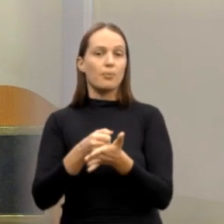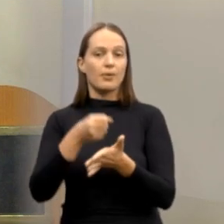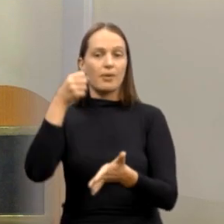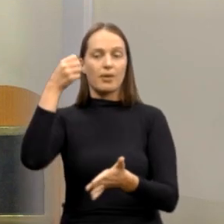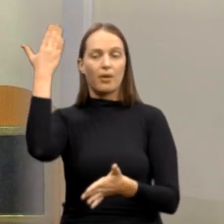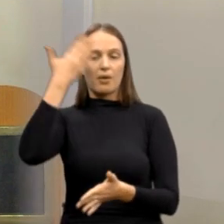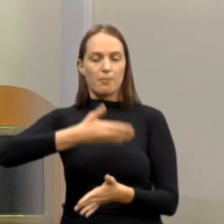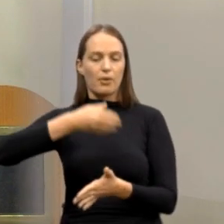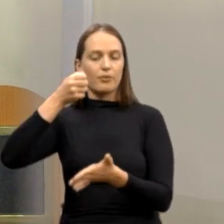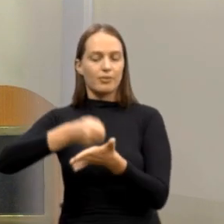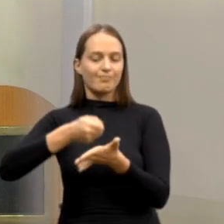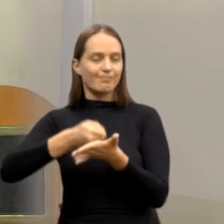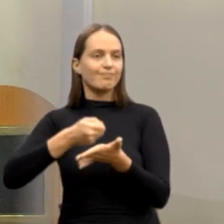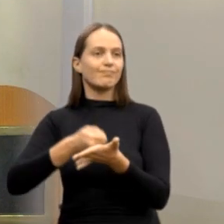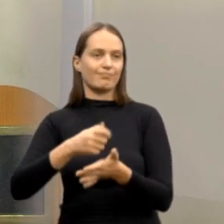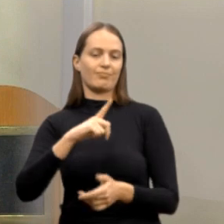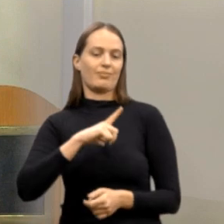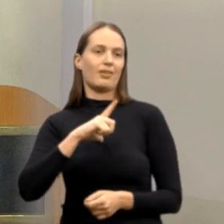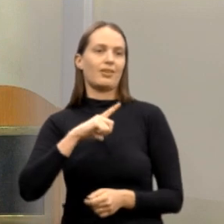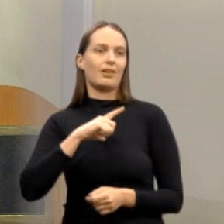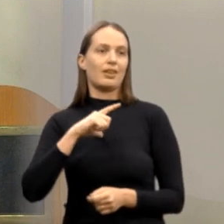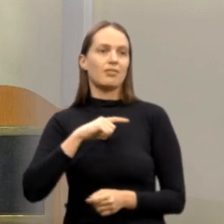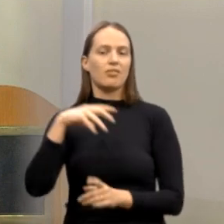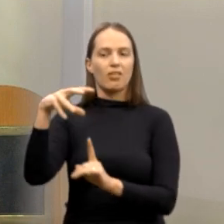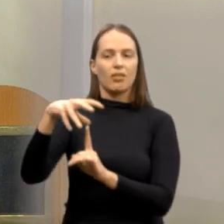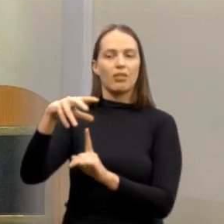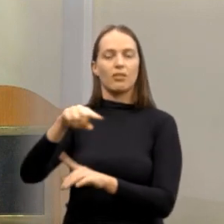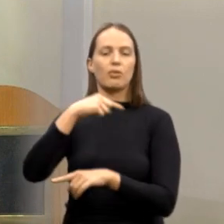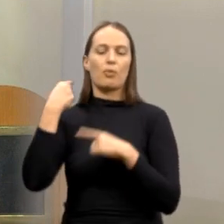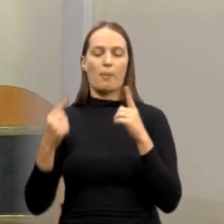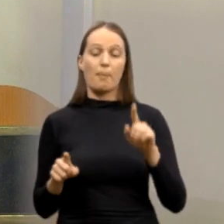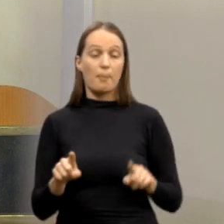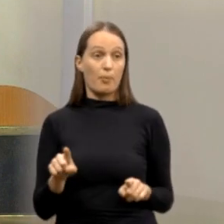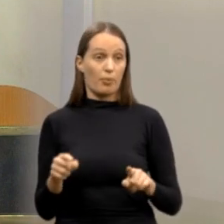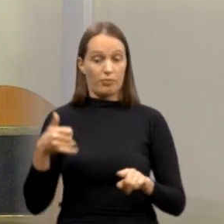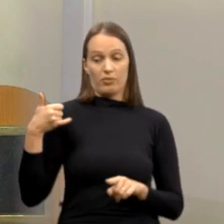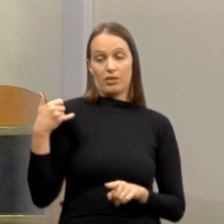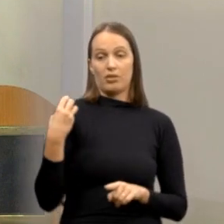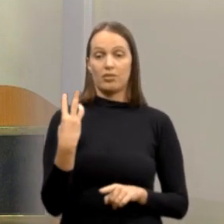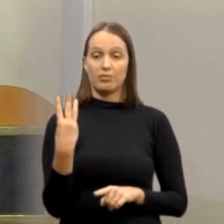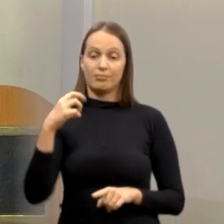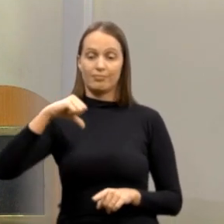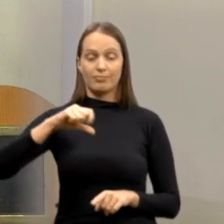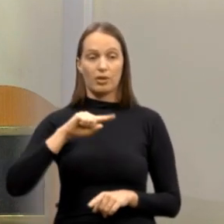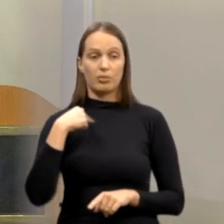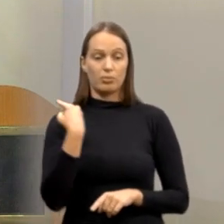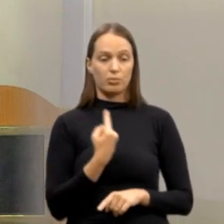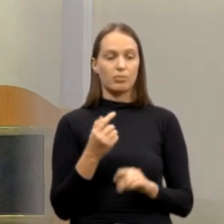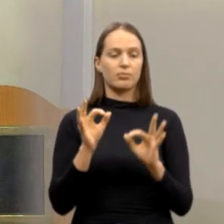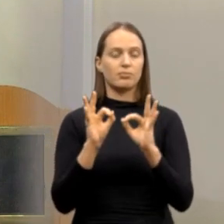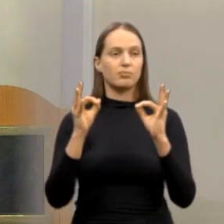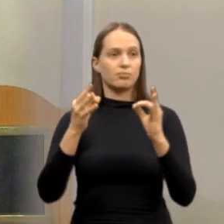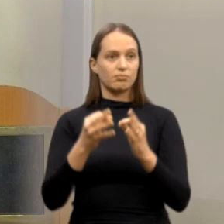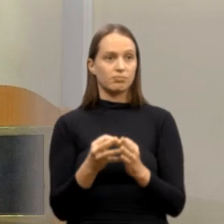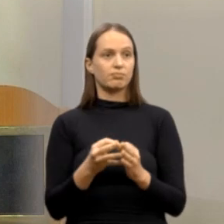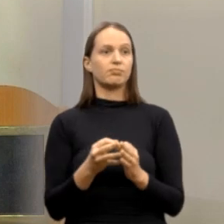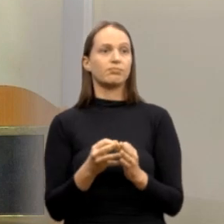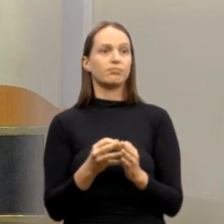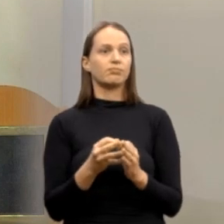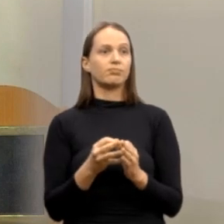ou indireta levaram à morte do meu primo de 39 anos a nossa família é imensamente grata ao